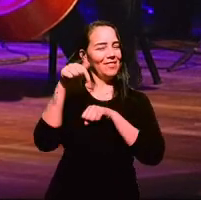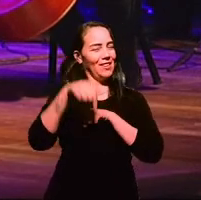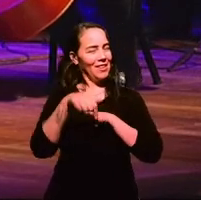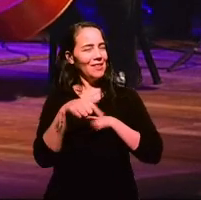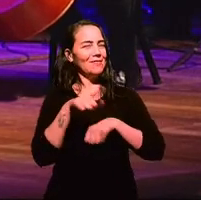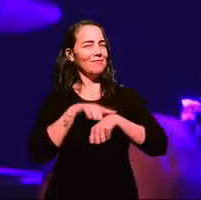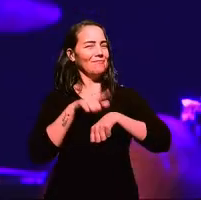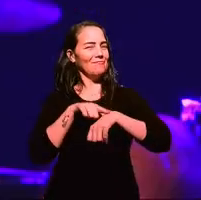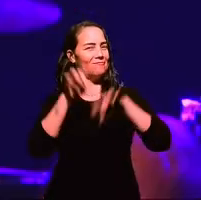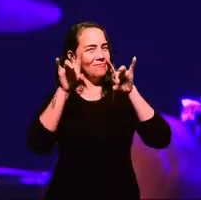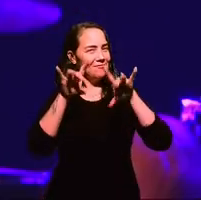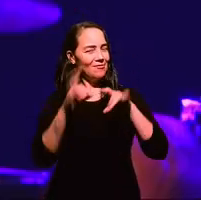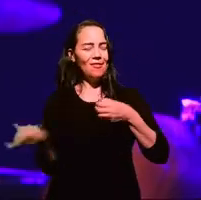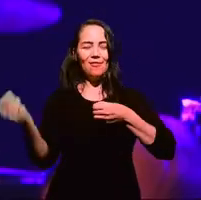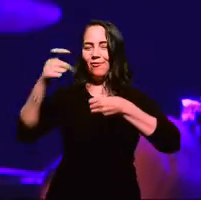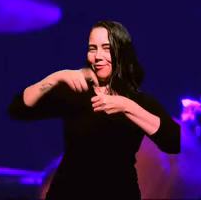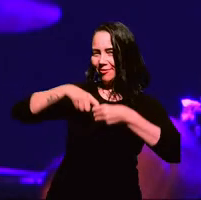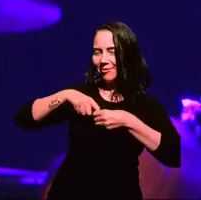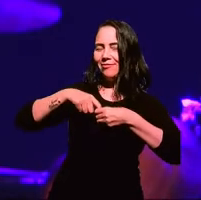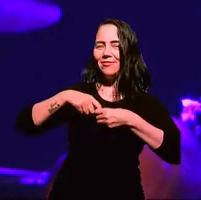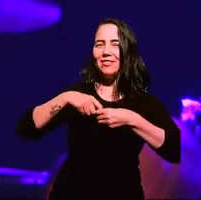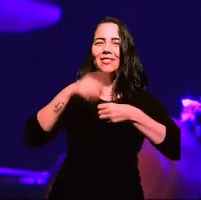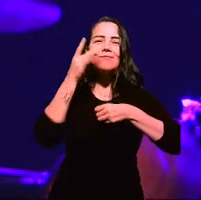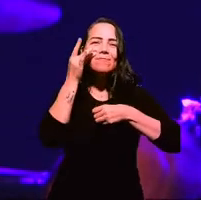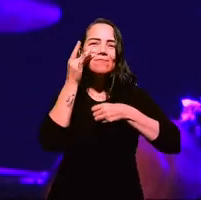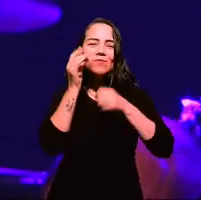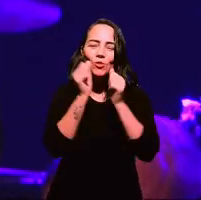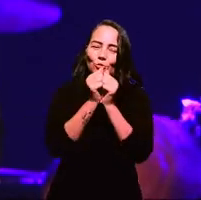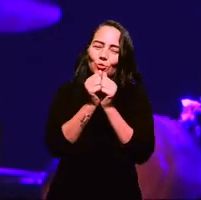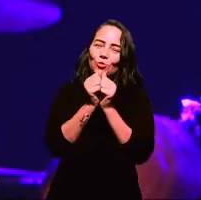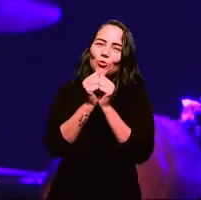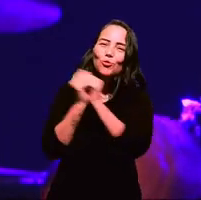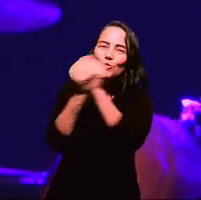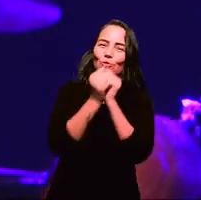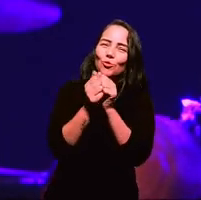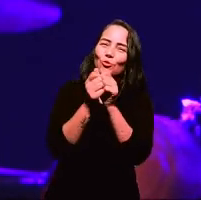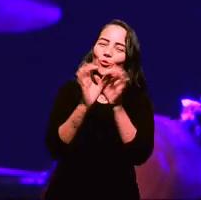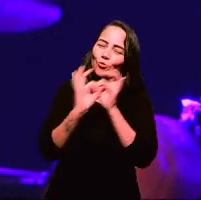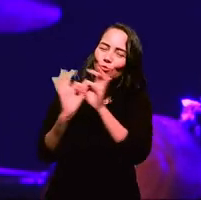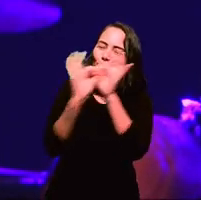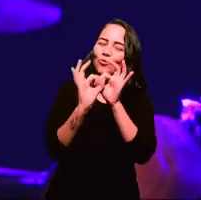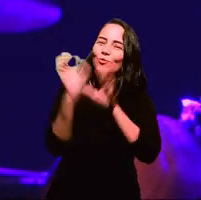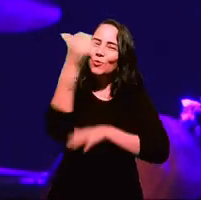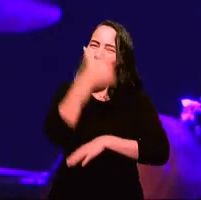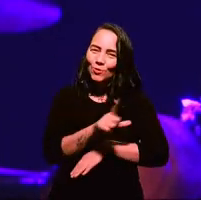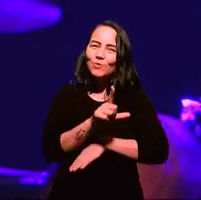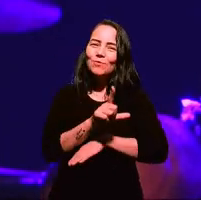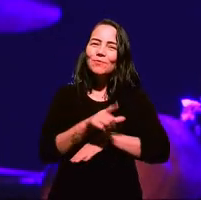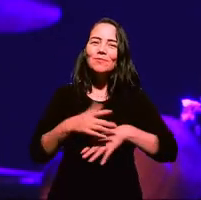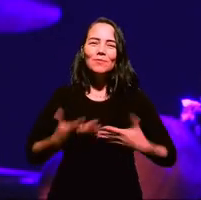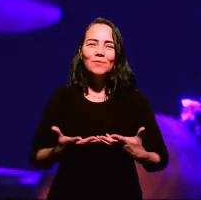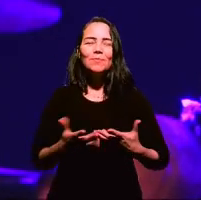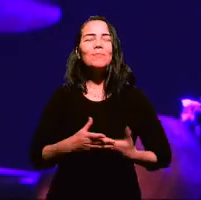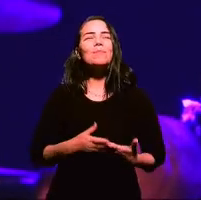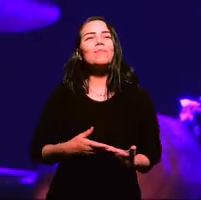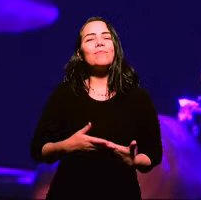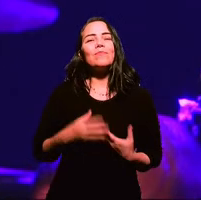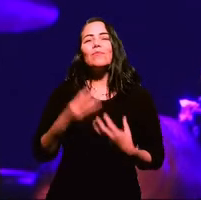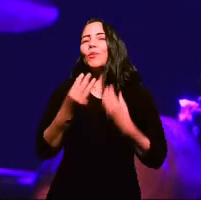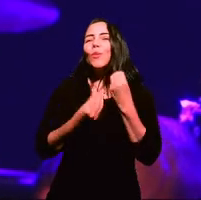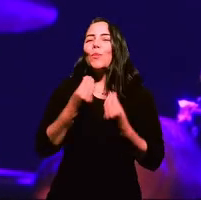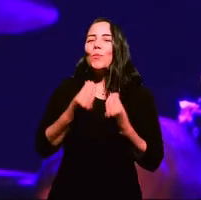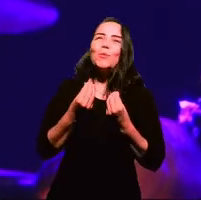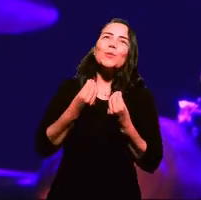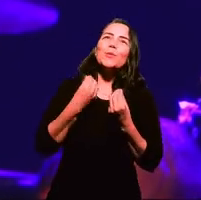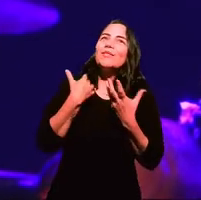por esse retorno, por esse juntos novamente. Então, a melhor maneira da